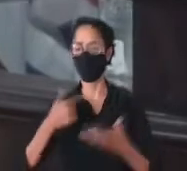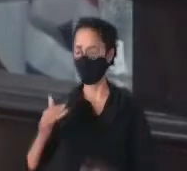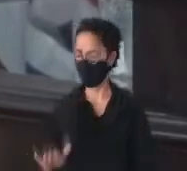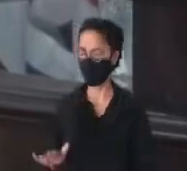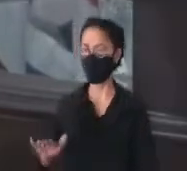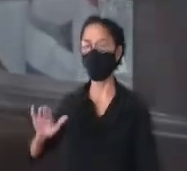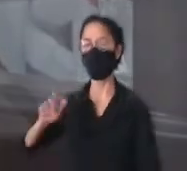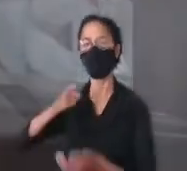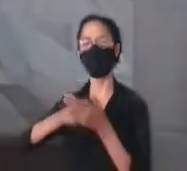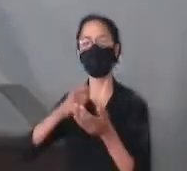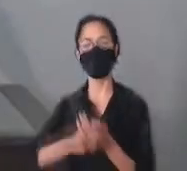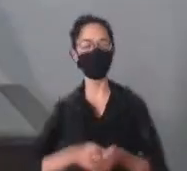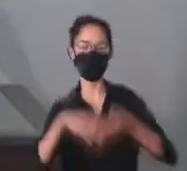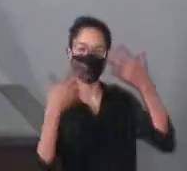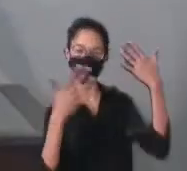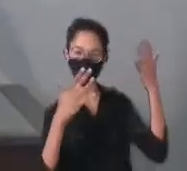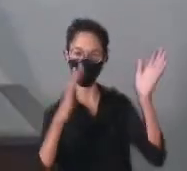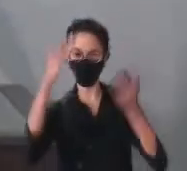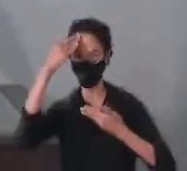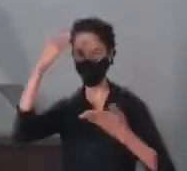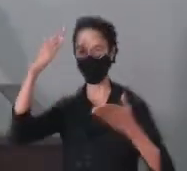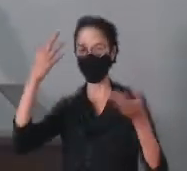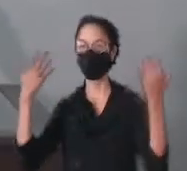nova obrigado a